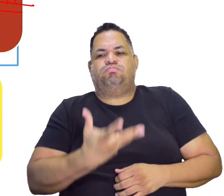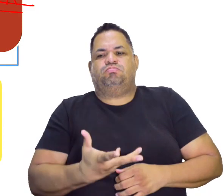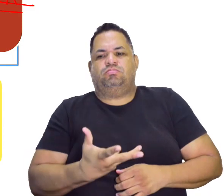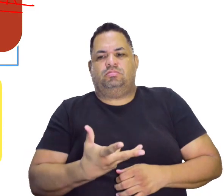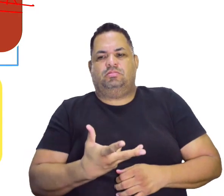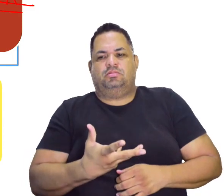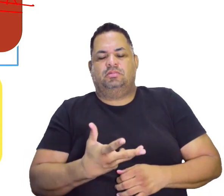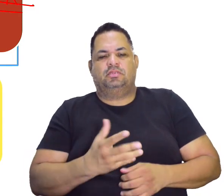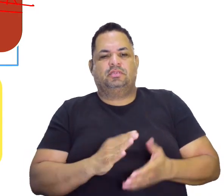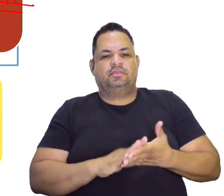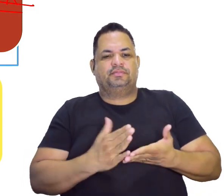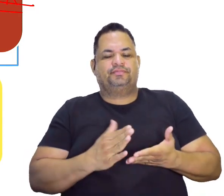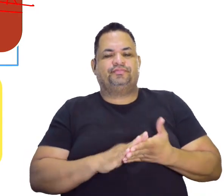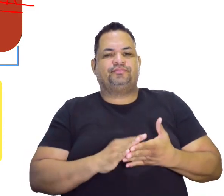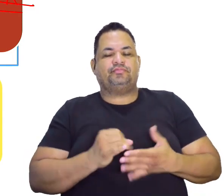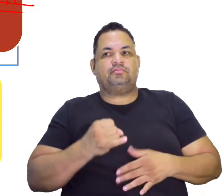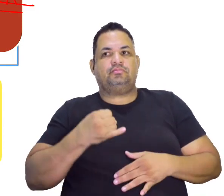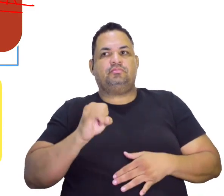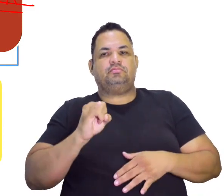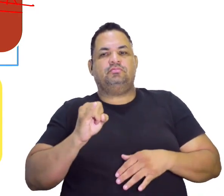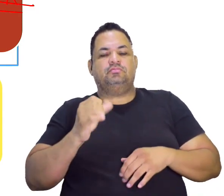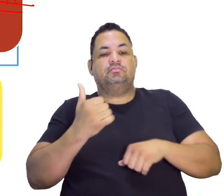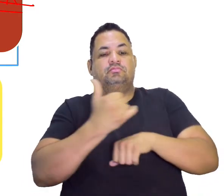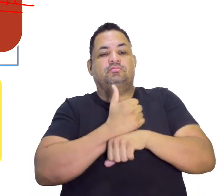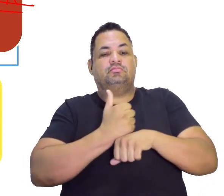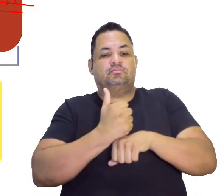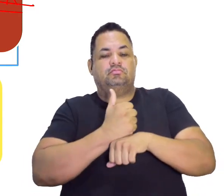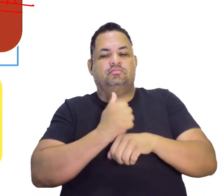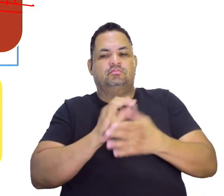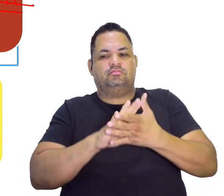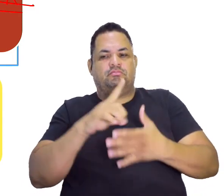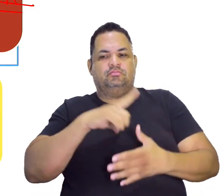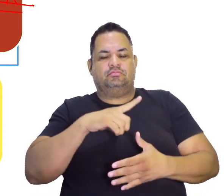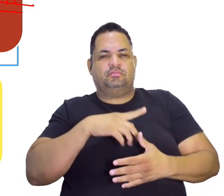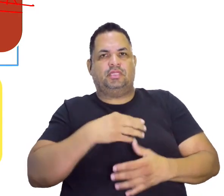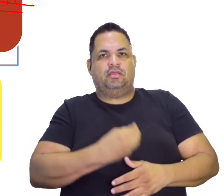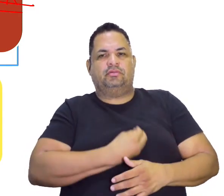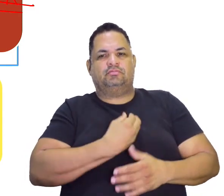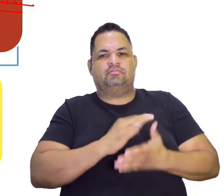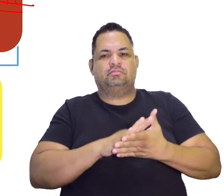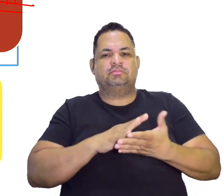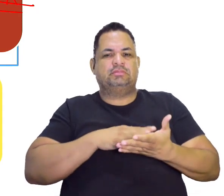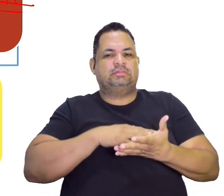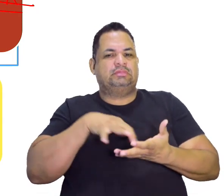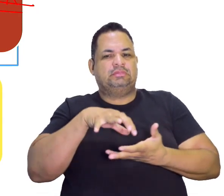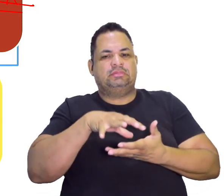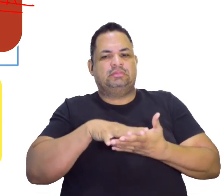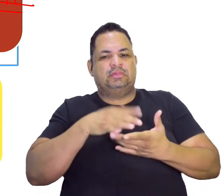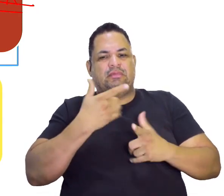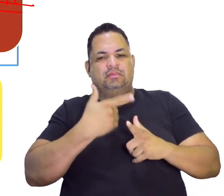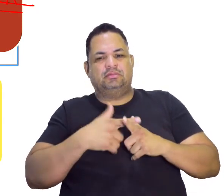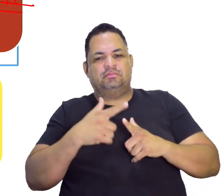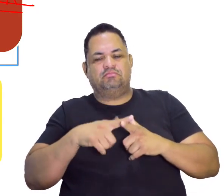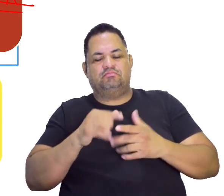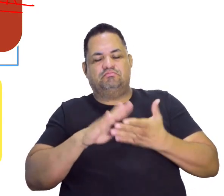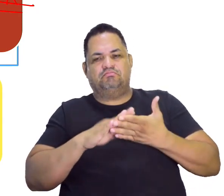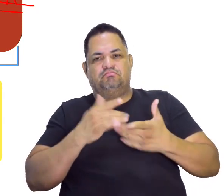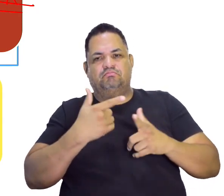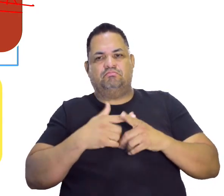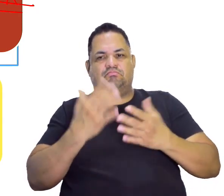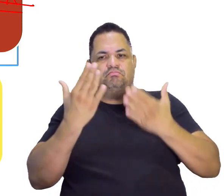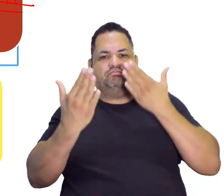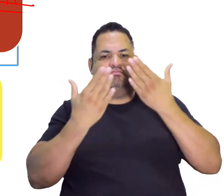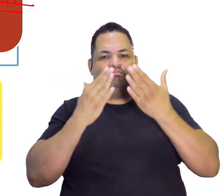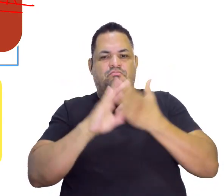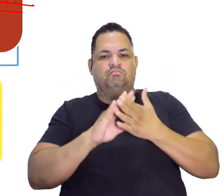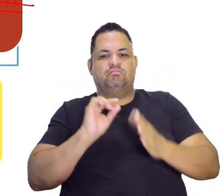se o artista, ele tinha uma vida conturbada, ele tinha problemas psicológicos, era